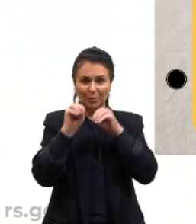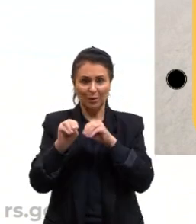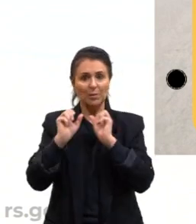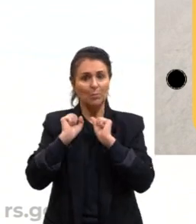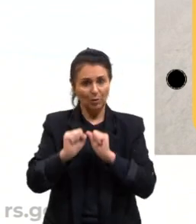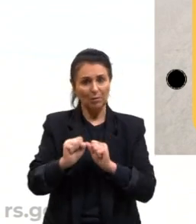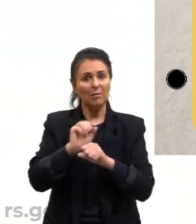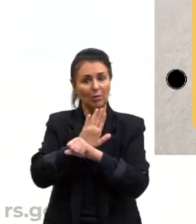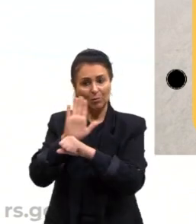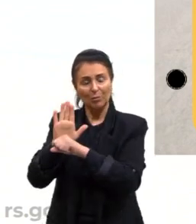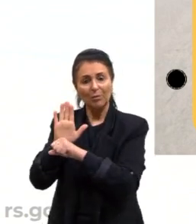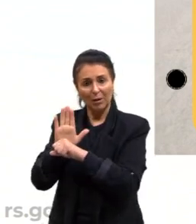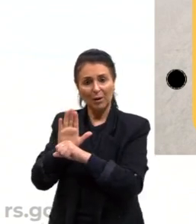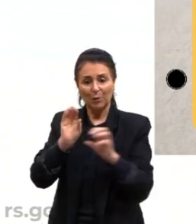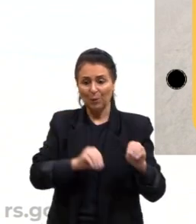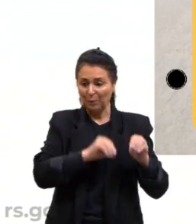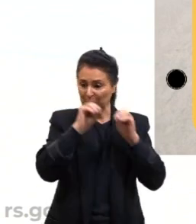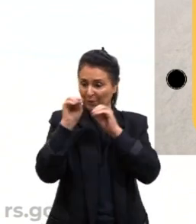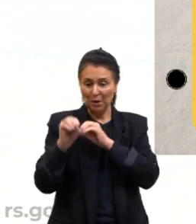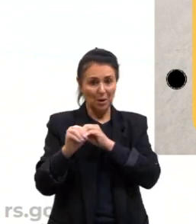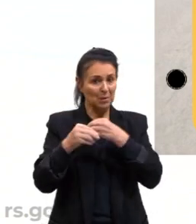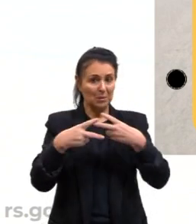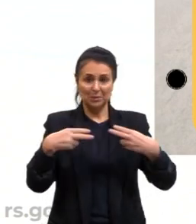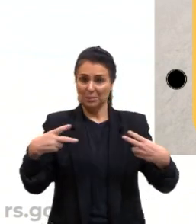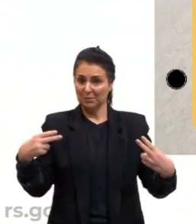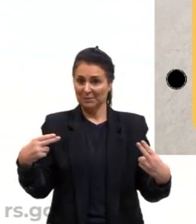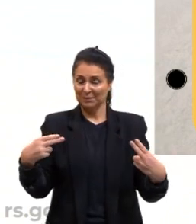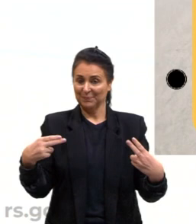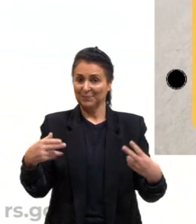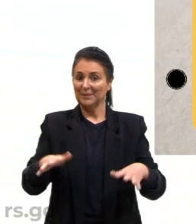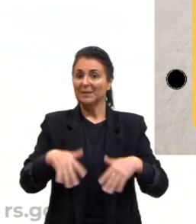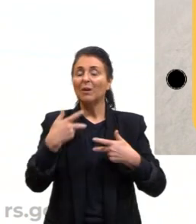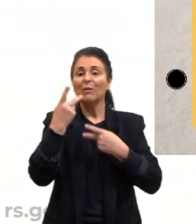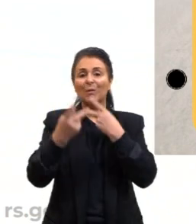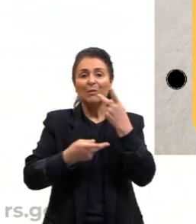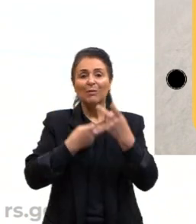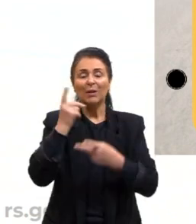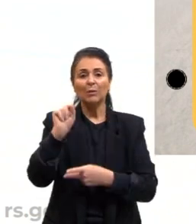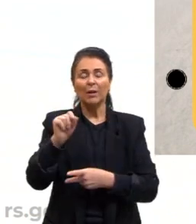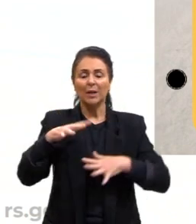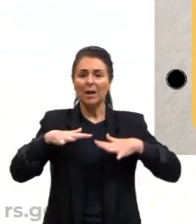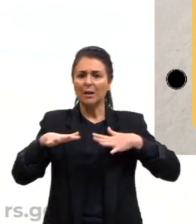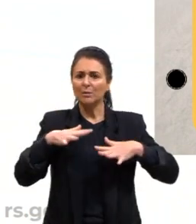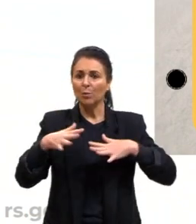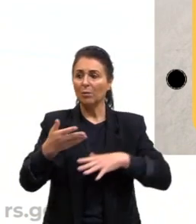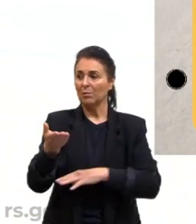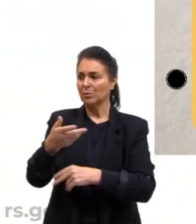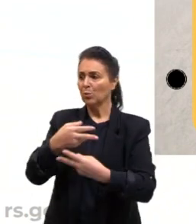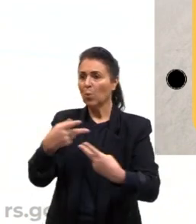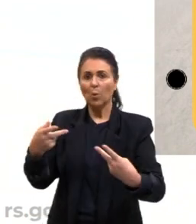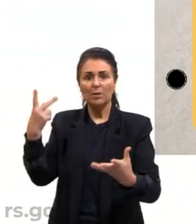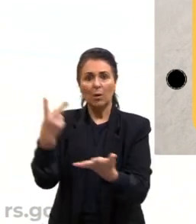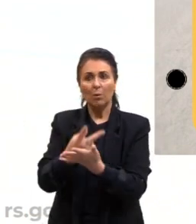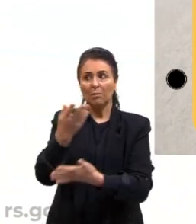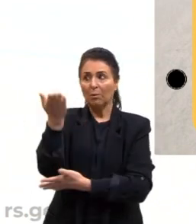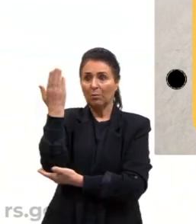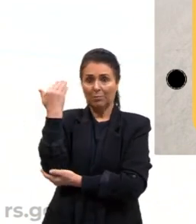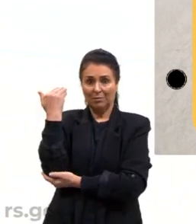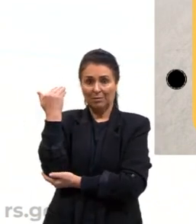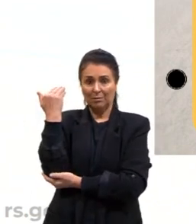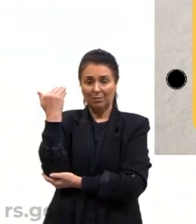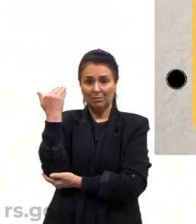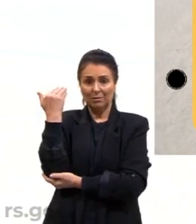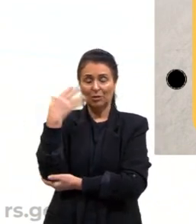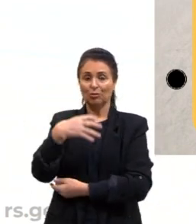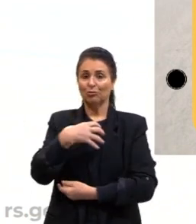ter ajudado com a mudança certo então fala de ações no passado de forma